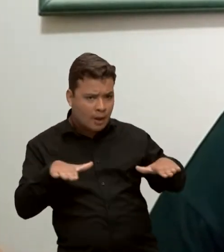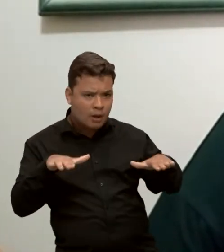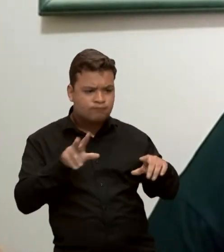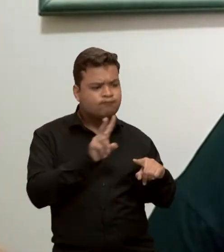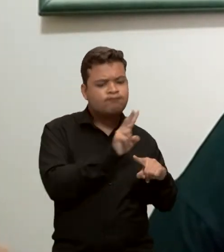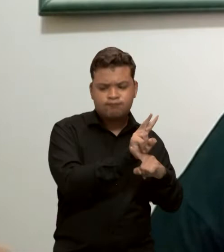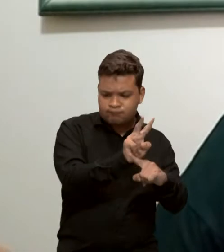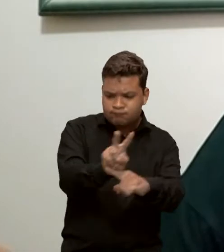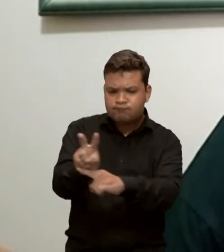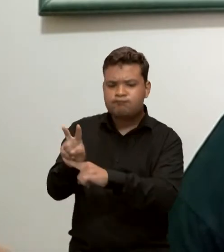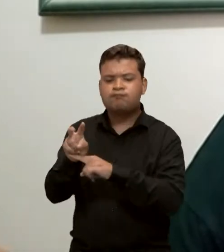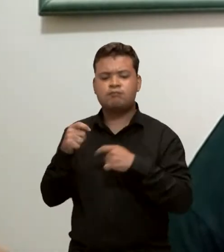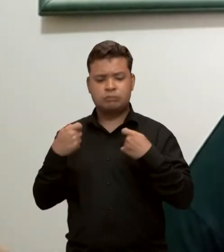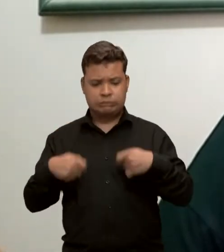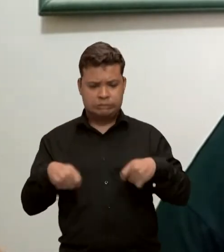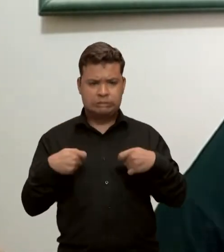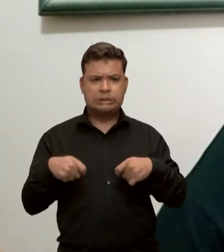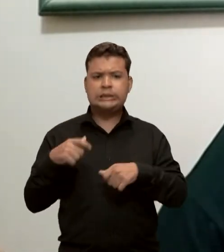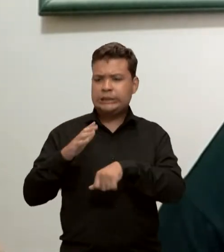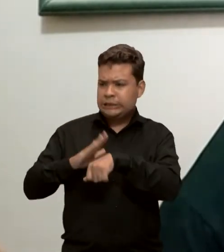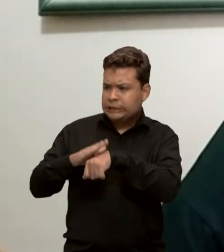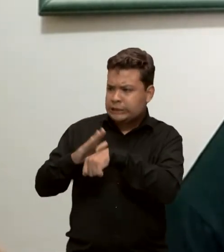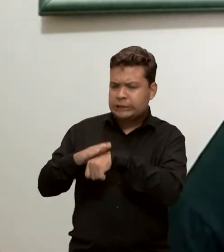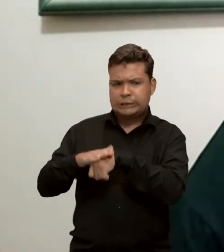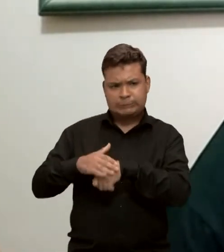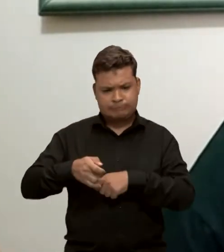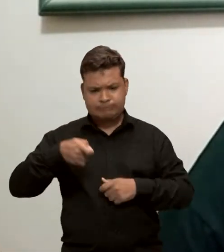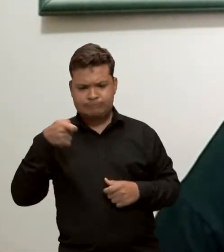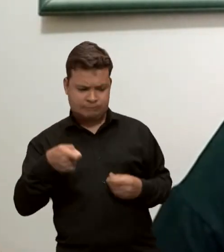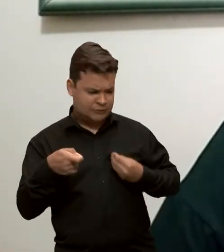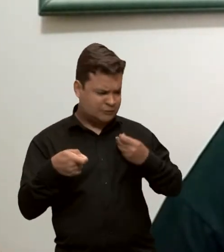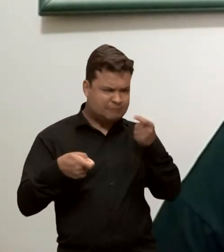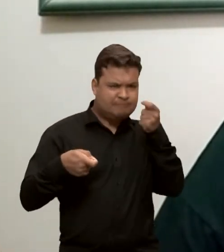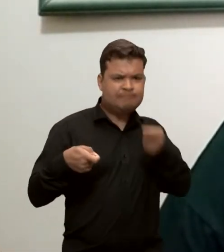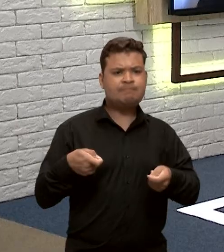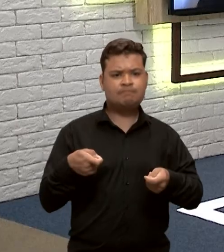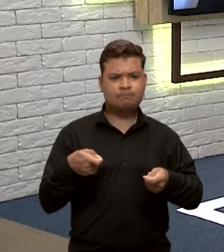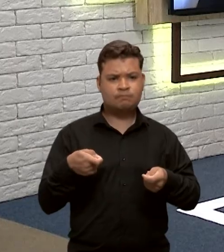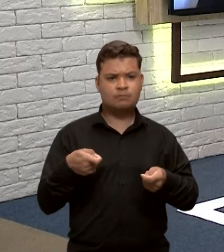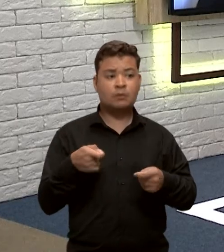protegida contra os rigores do tempo, contra os rigores da vida.